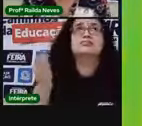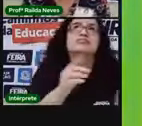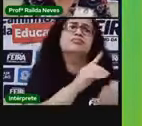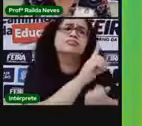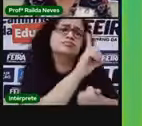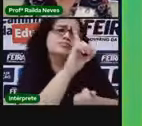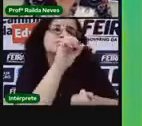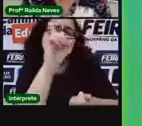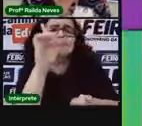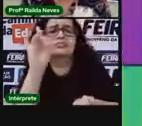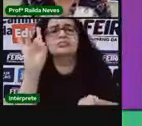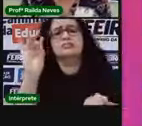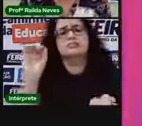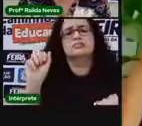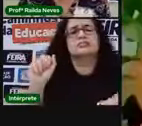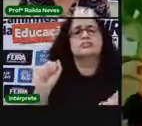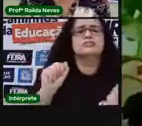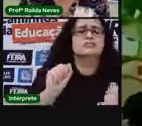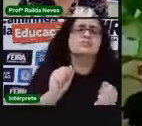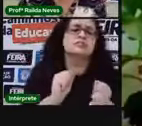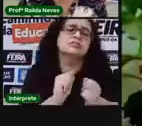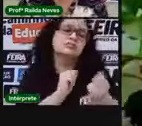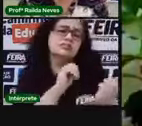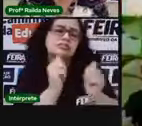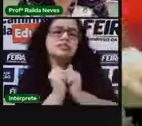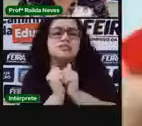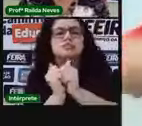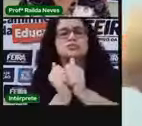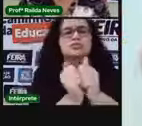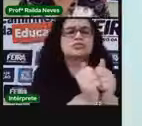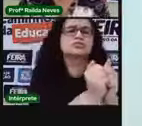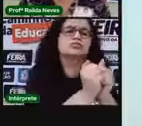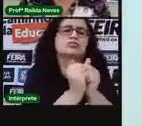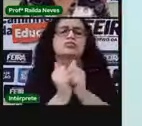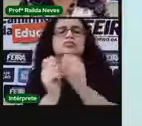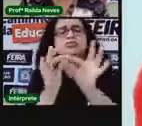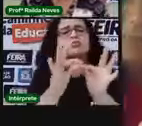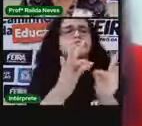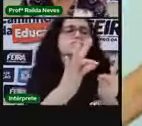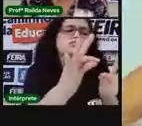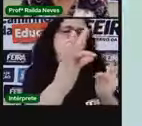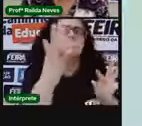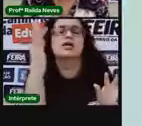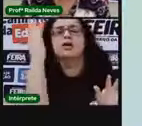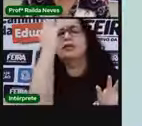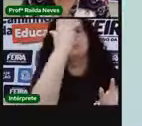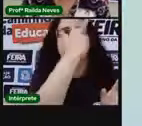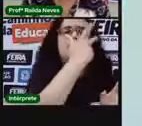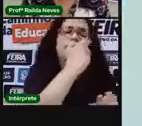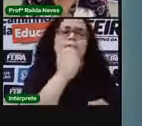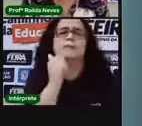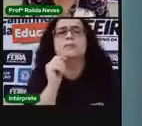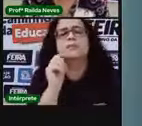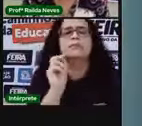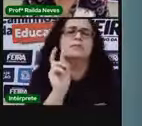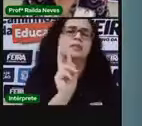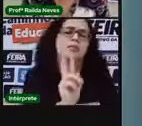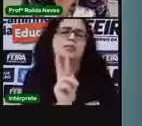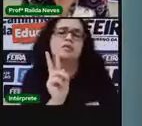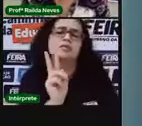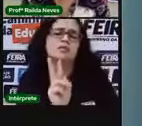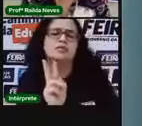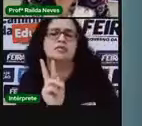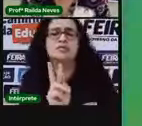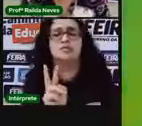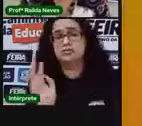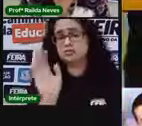dia, pra ficar mais juntos, manter a distância seria medida de proteção. E